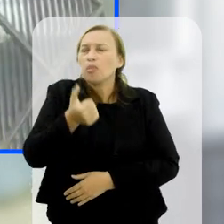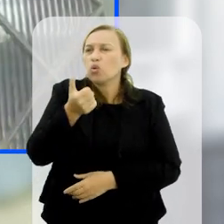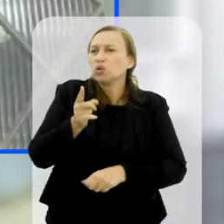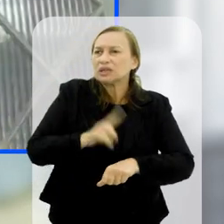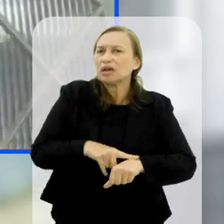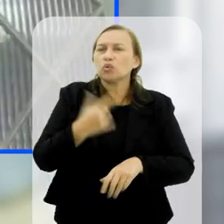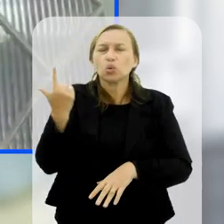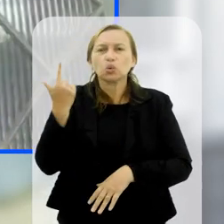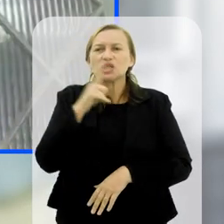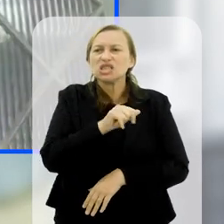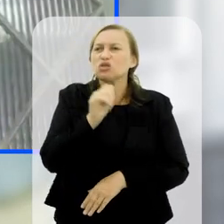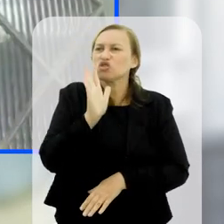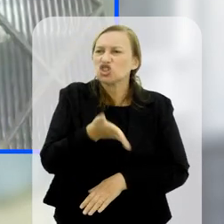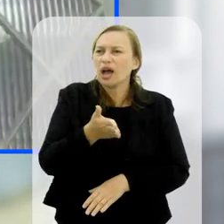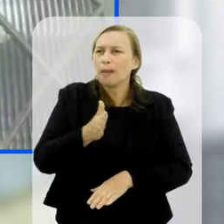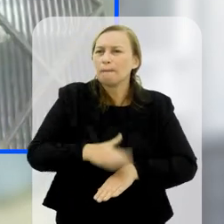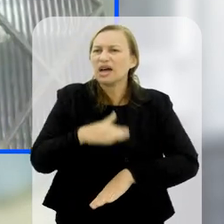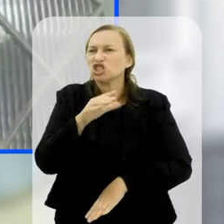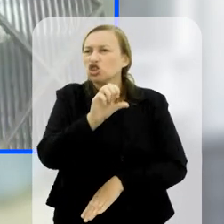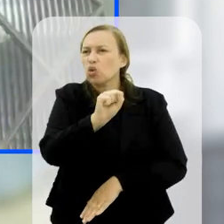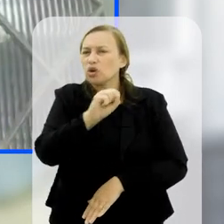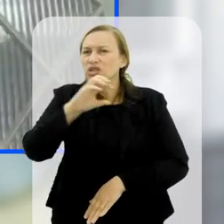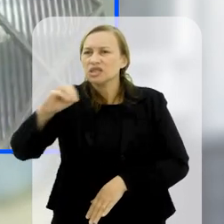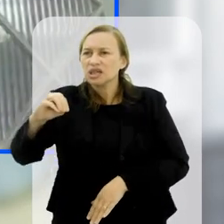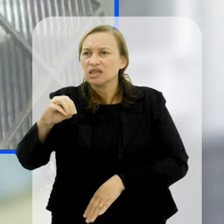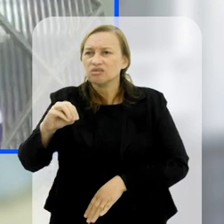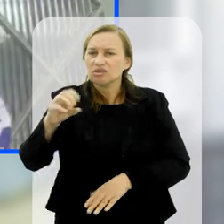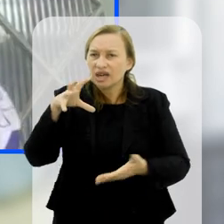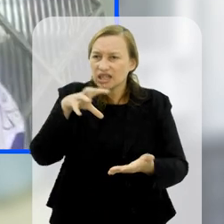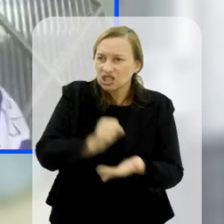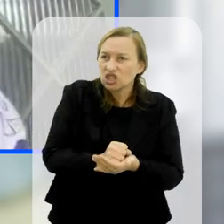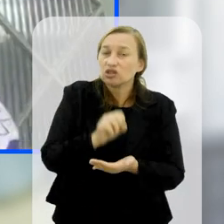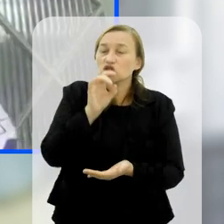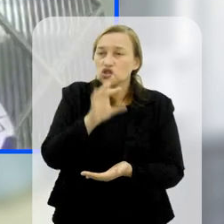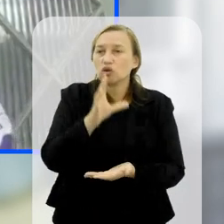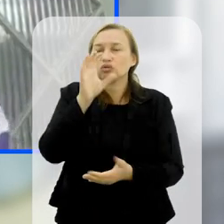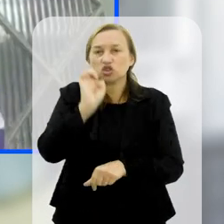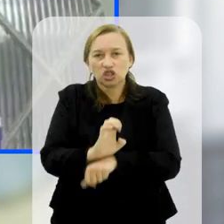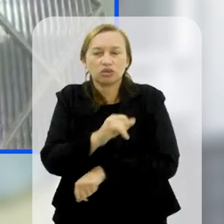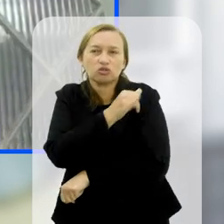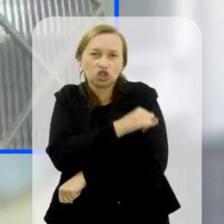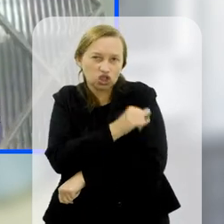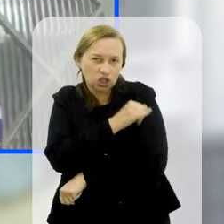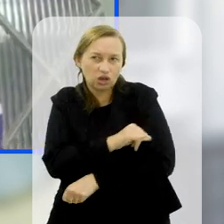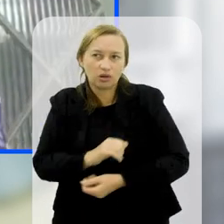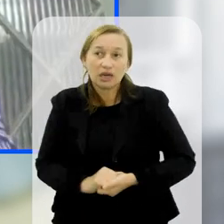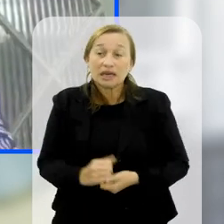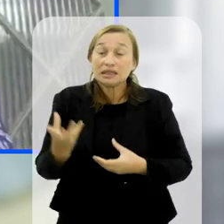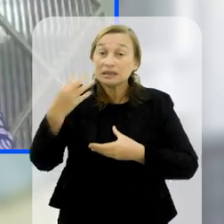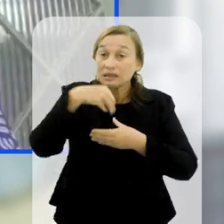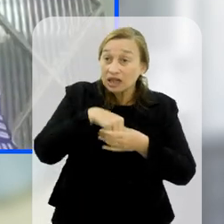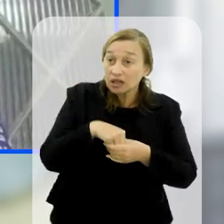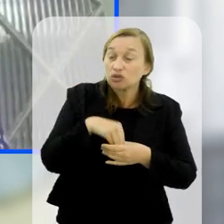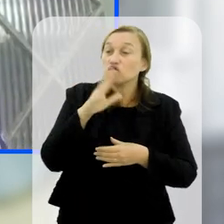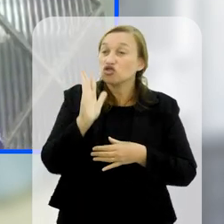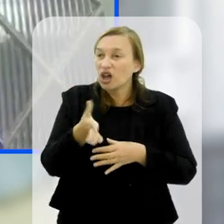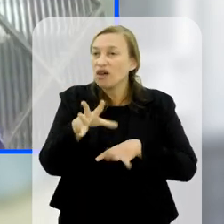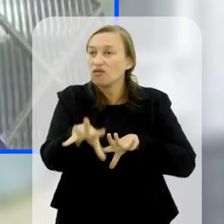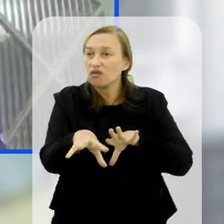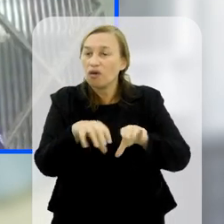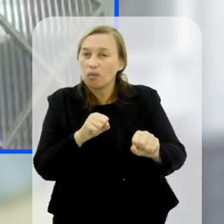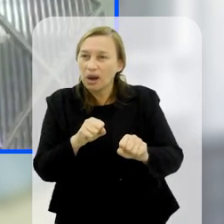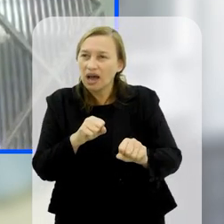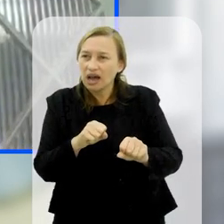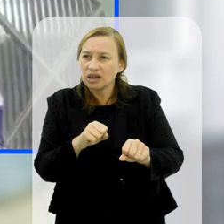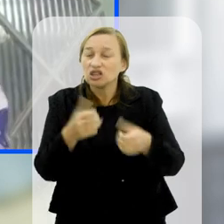pouco tempo a gente conseguiu já mais de 800 cadastrados só no estado do Rio de Janeiro. E dentro disso já se